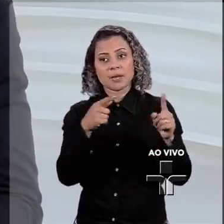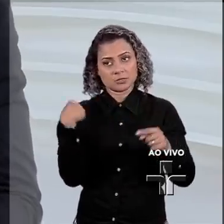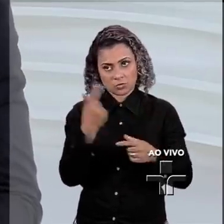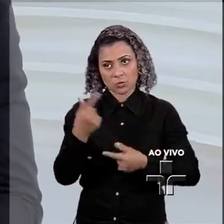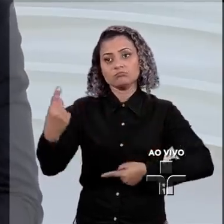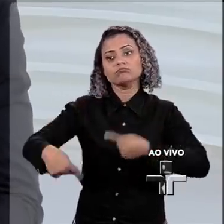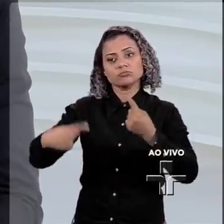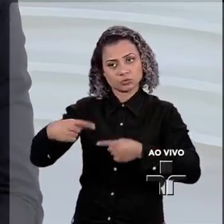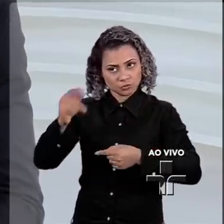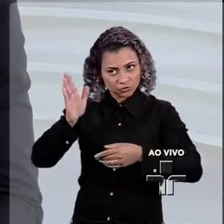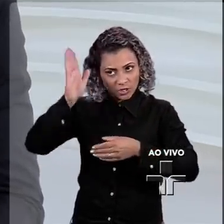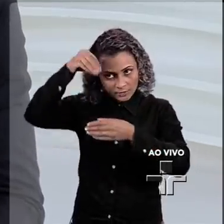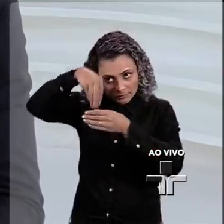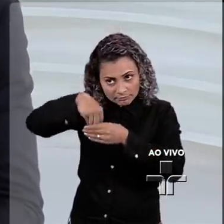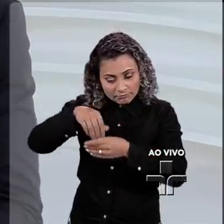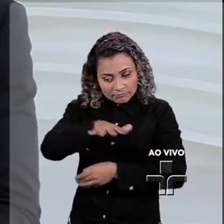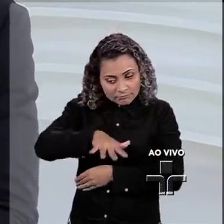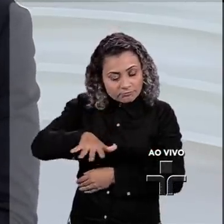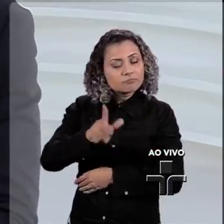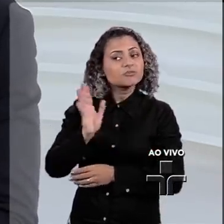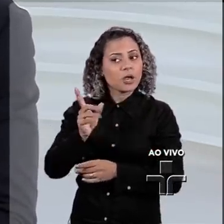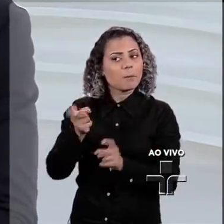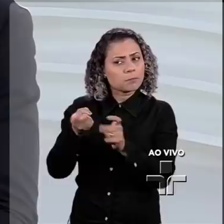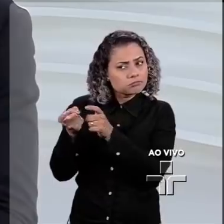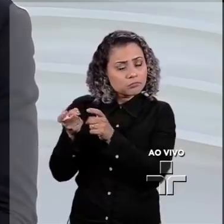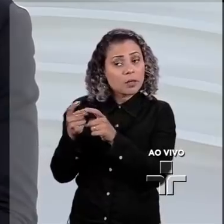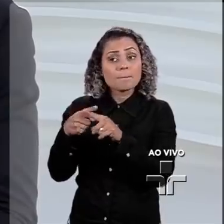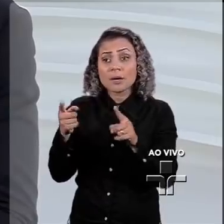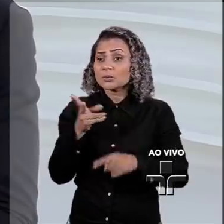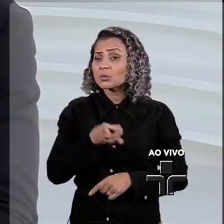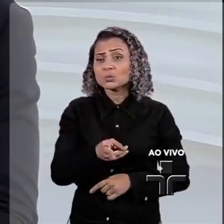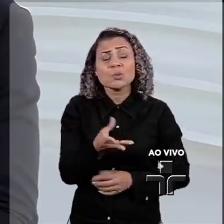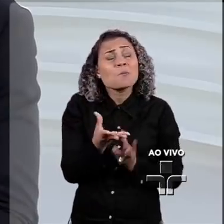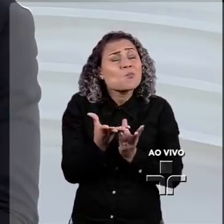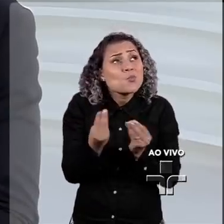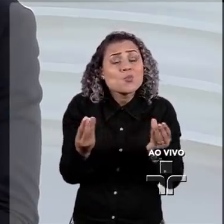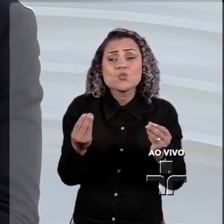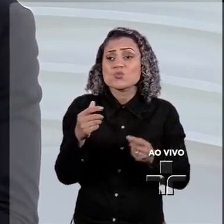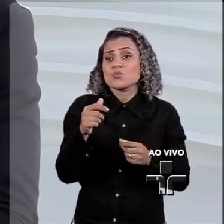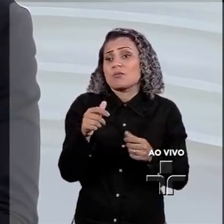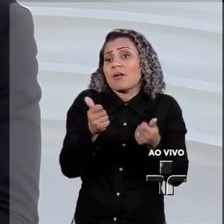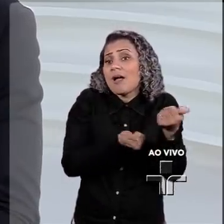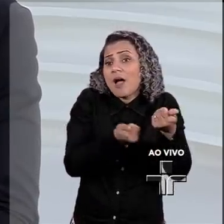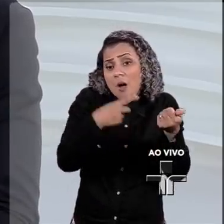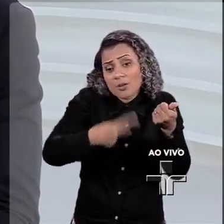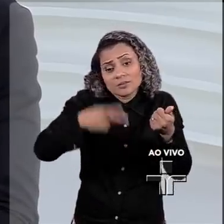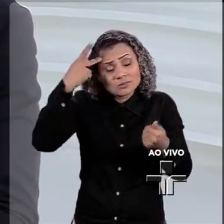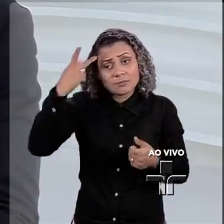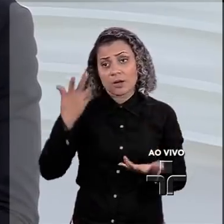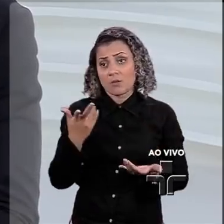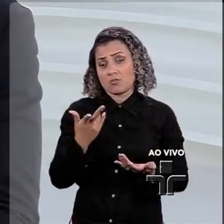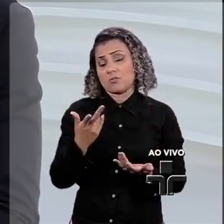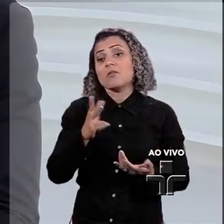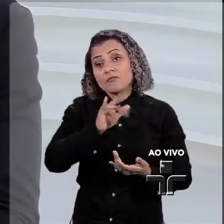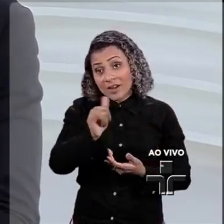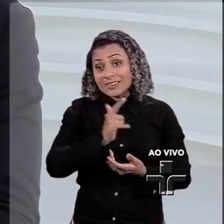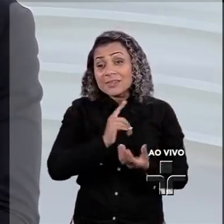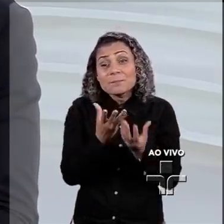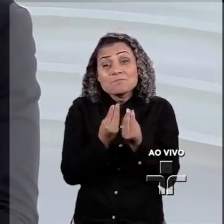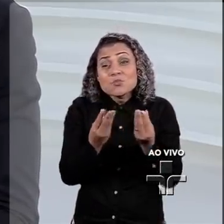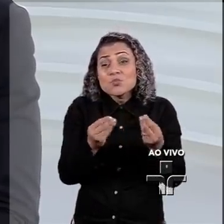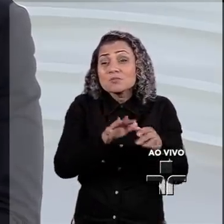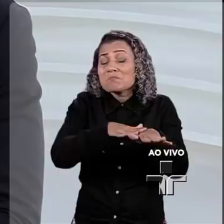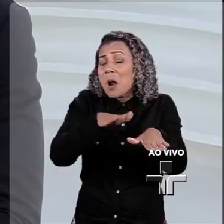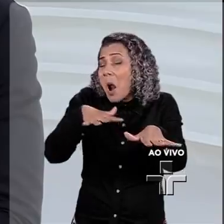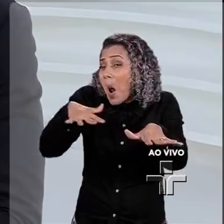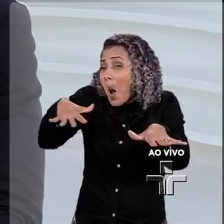discutindo isso internamente, ainda assim é tanto carro na cidade de São Paulo que vai ter demanda pela Zona Azul pelos próximos